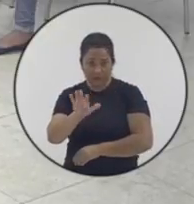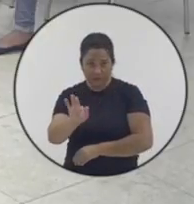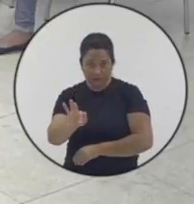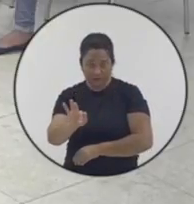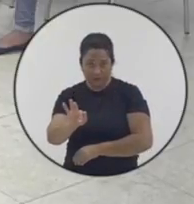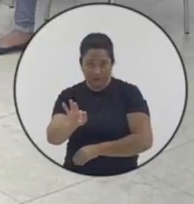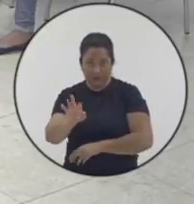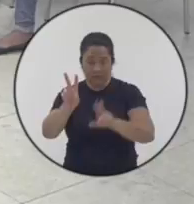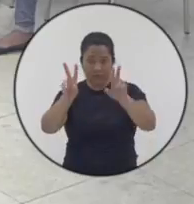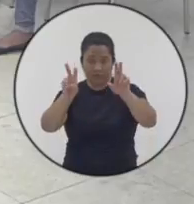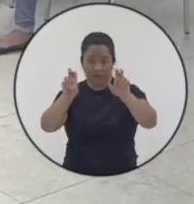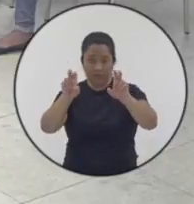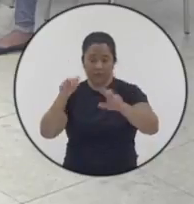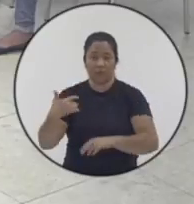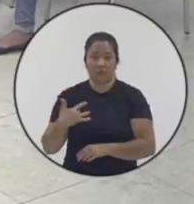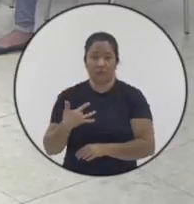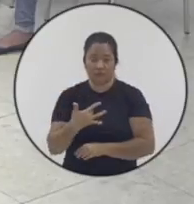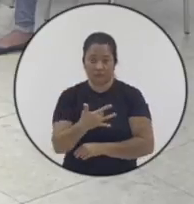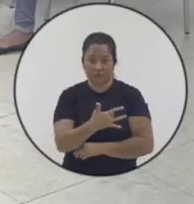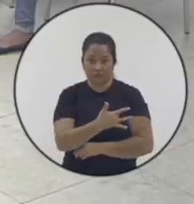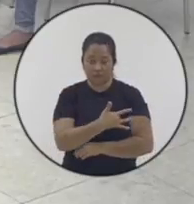de saúde.